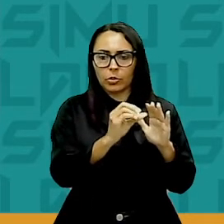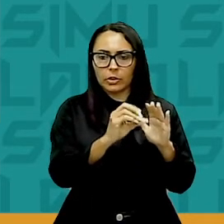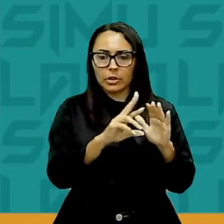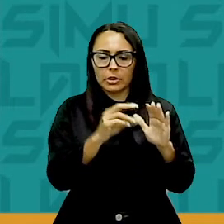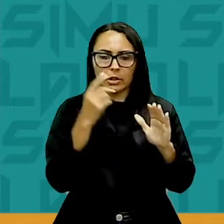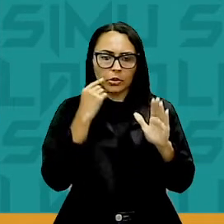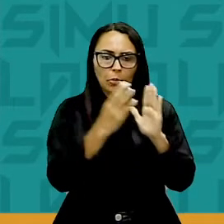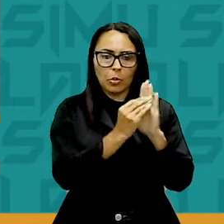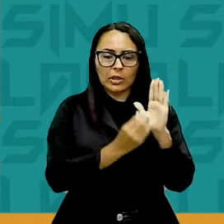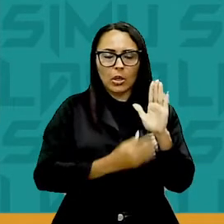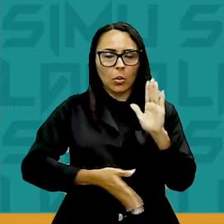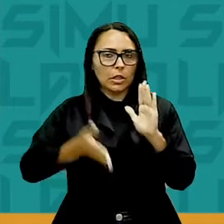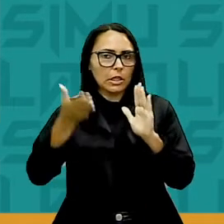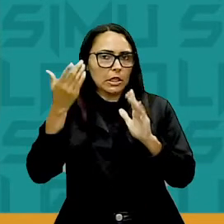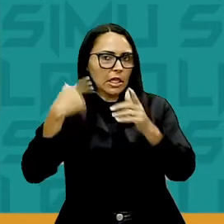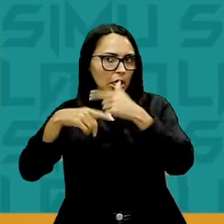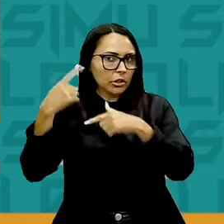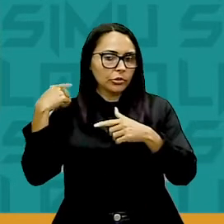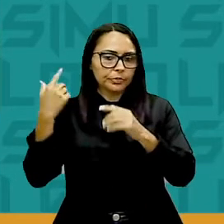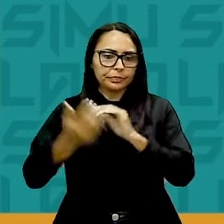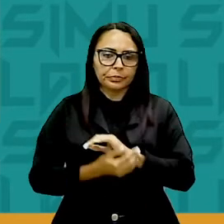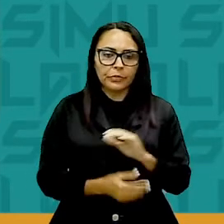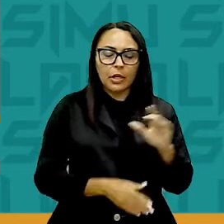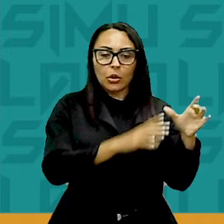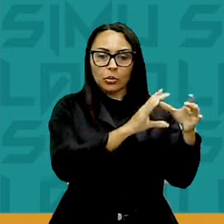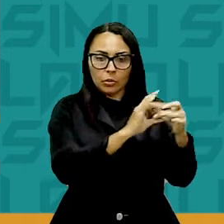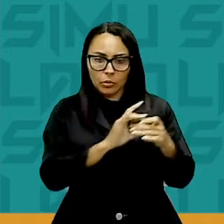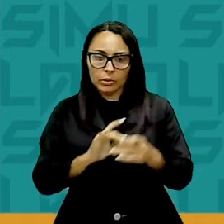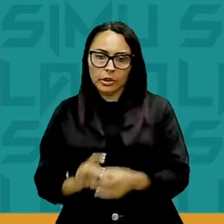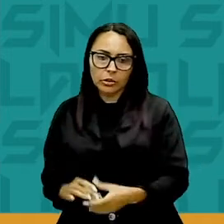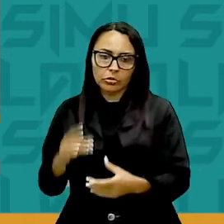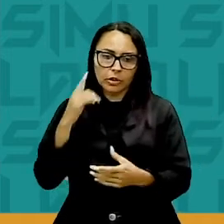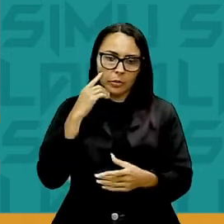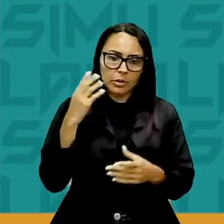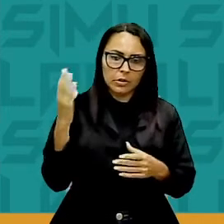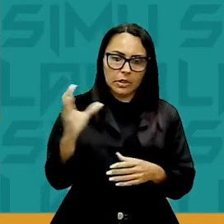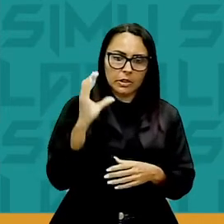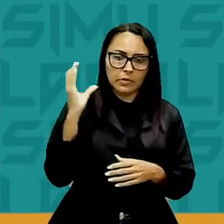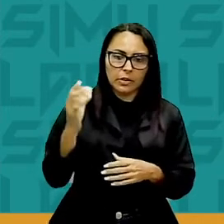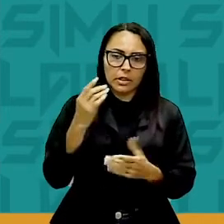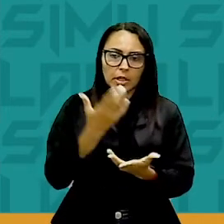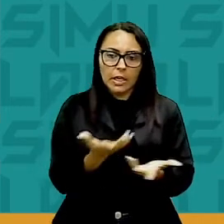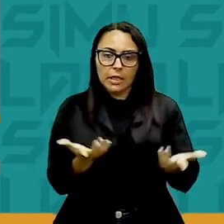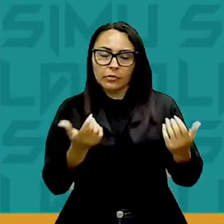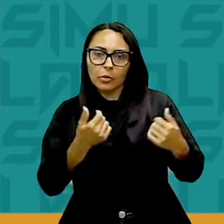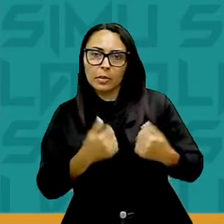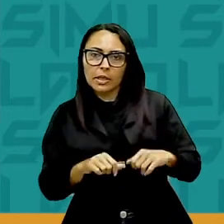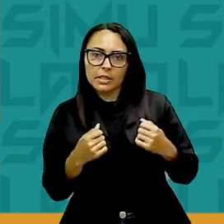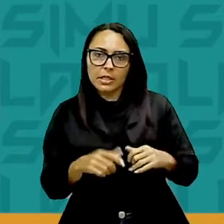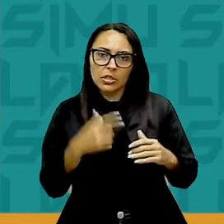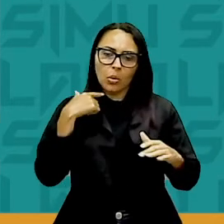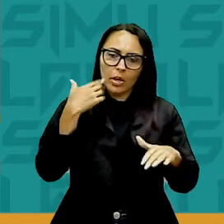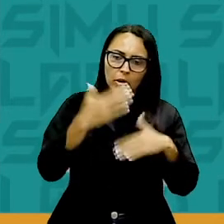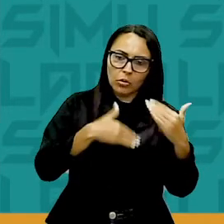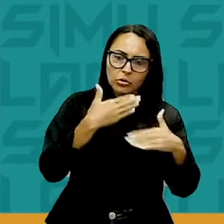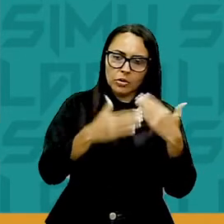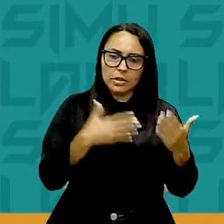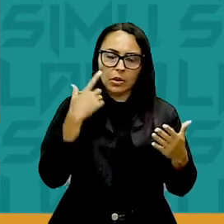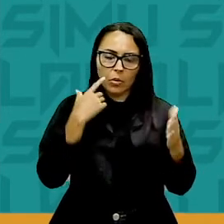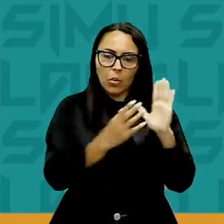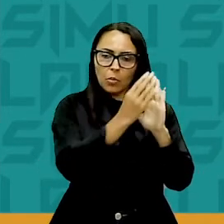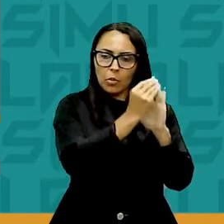modelo anterior. No contexto da produção científica, a necessidade de reconstrução desse